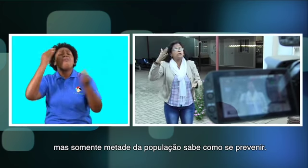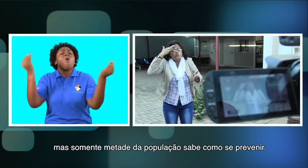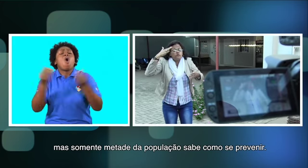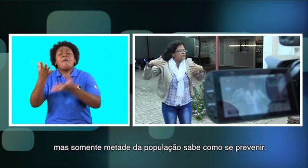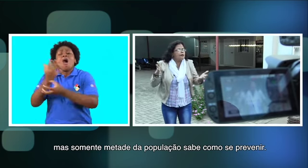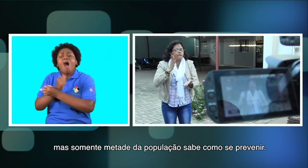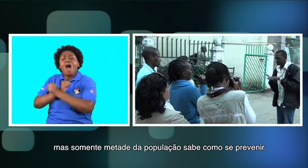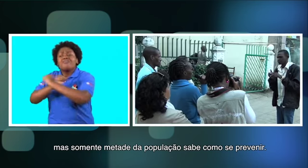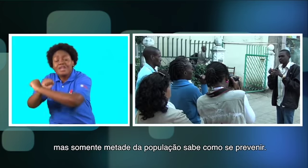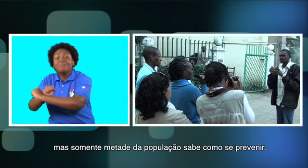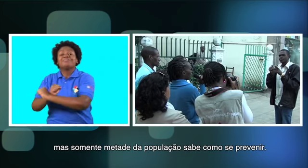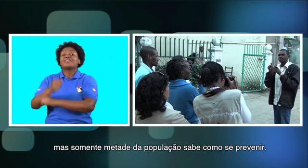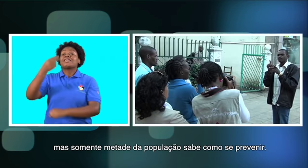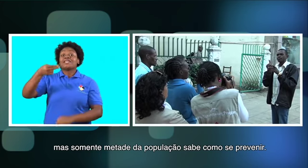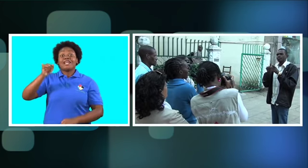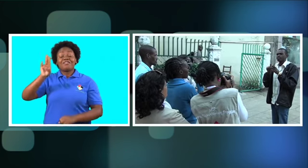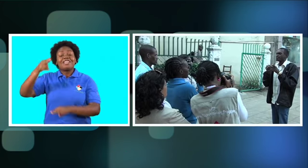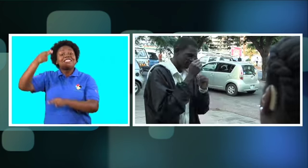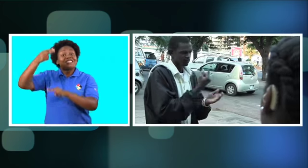população sabe como se prevenir.